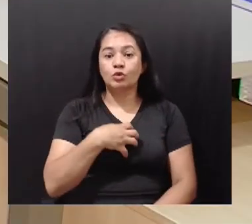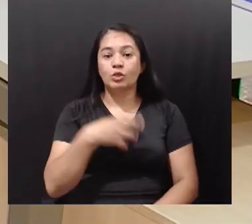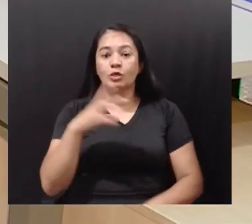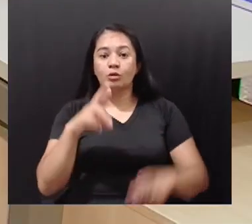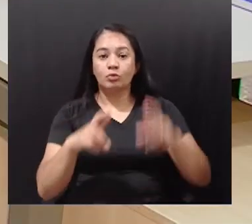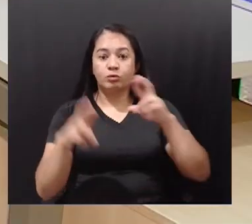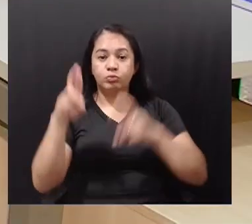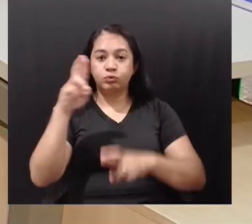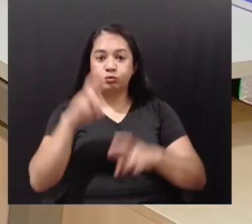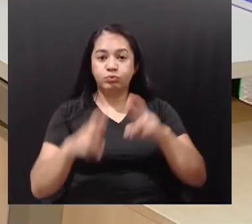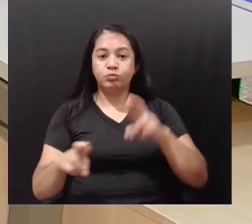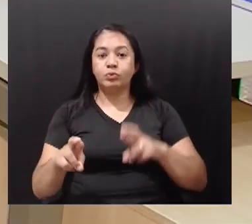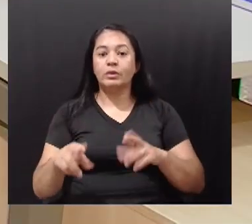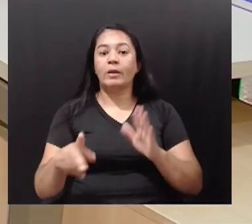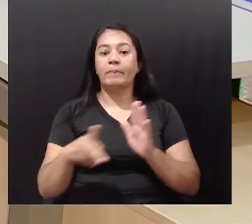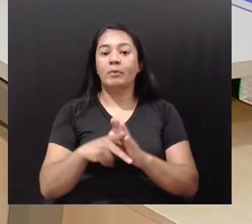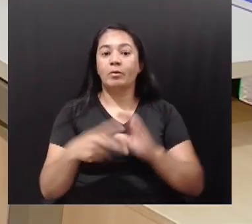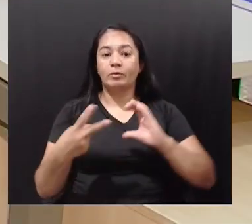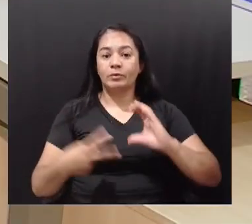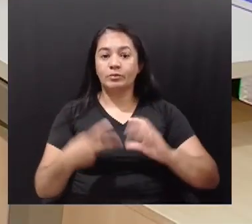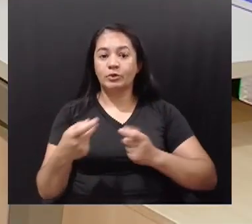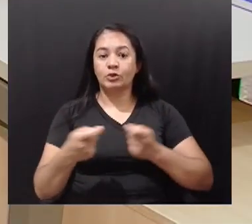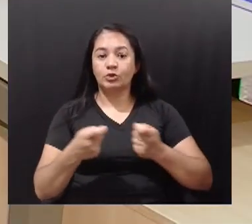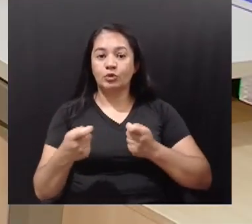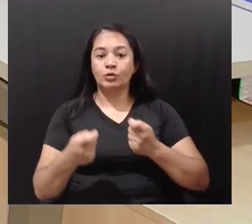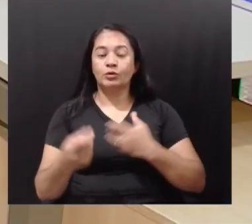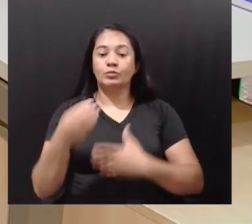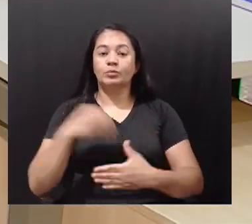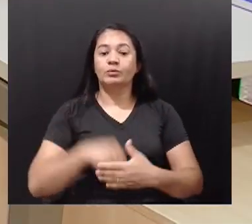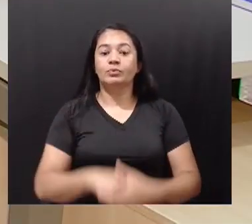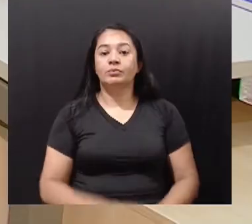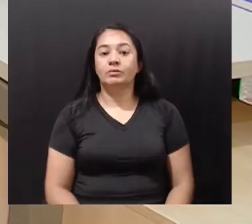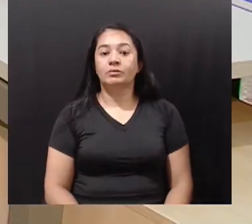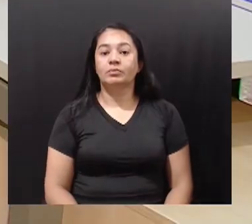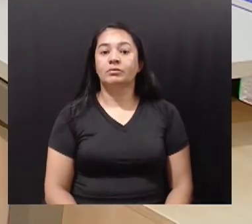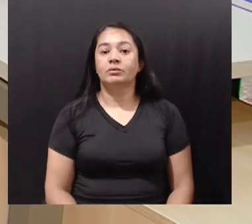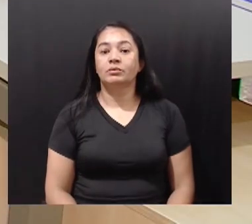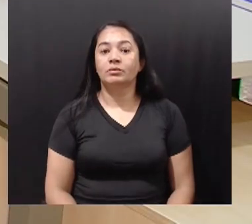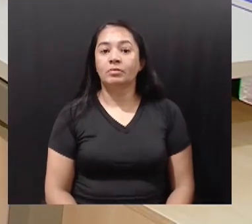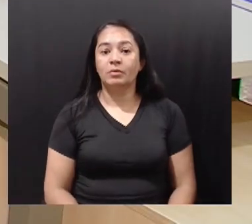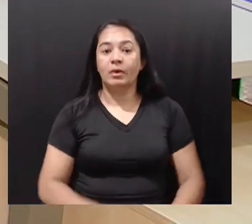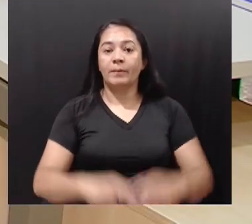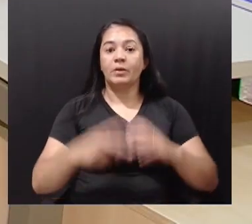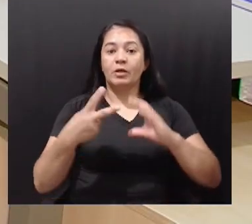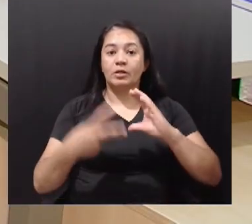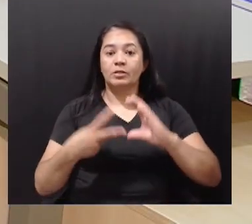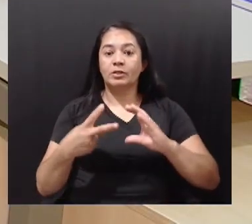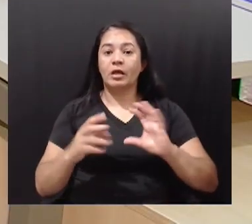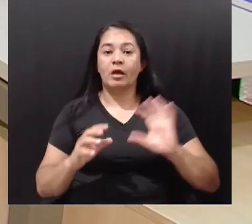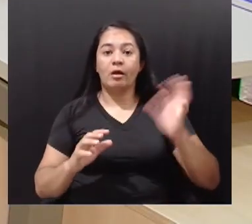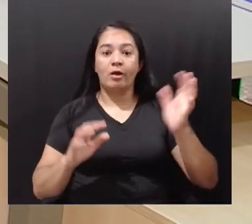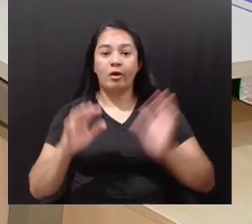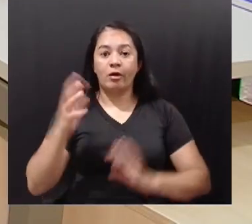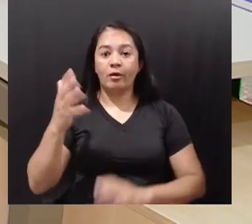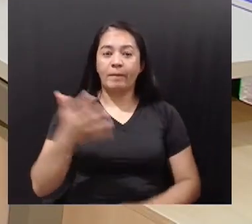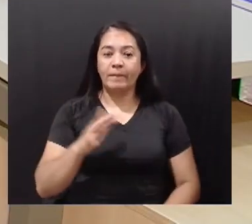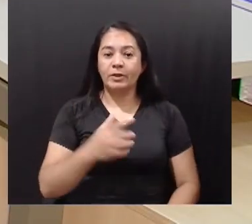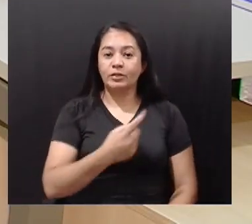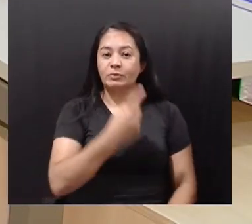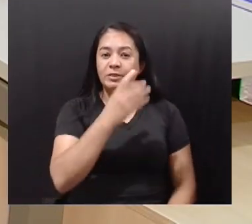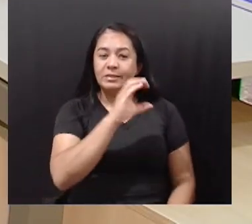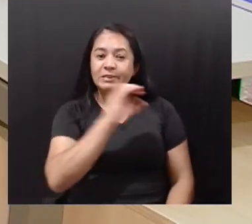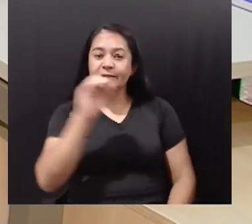da Câmara e do controle interno da Câmara. Você falou, né, que para a Câmara acontecer são mais ou menos 100 contratos.